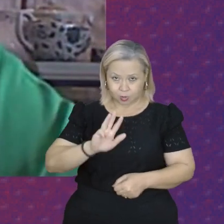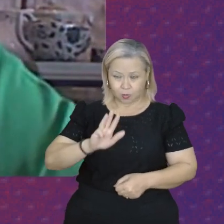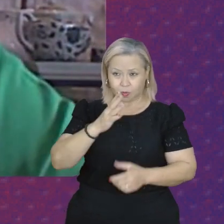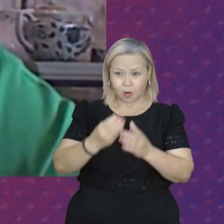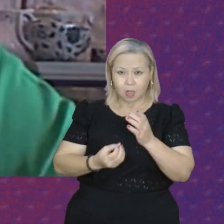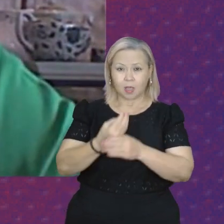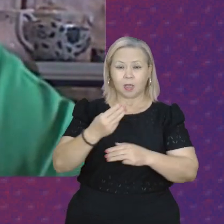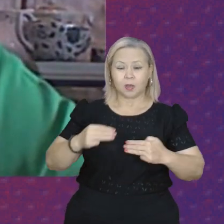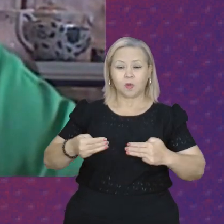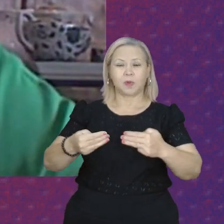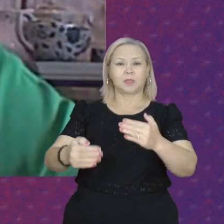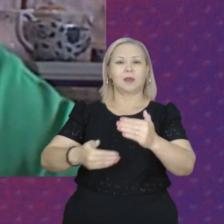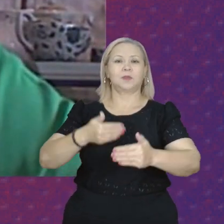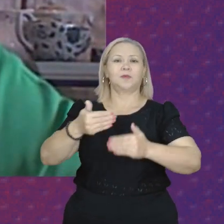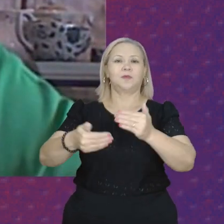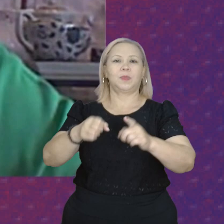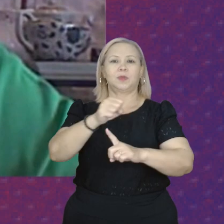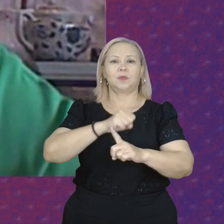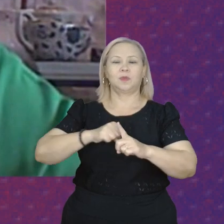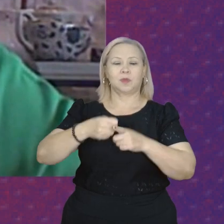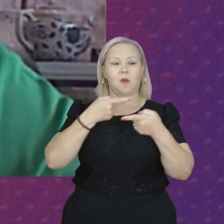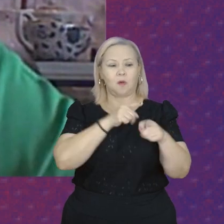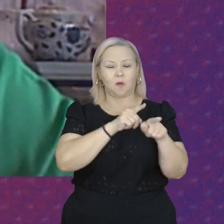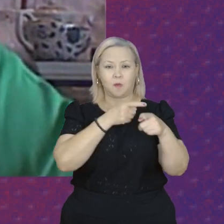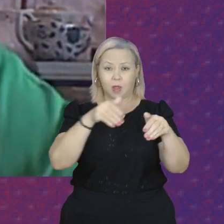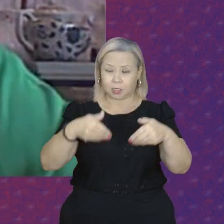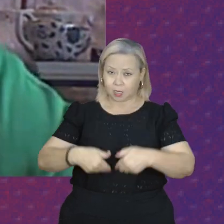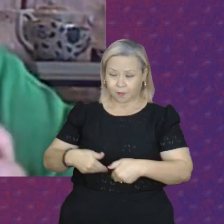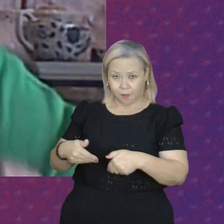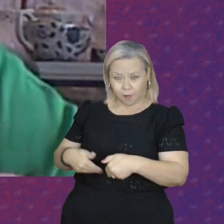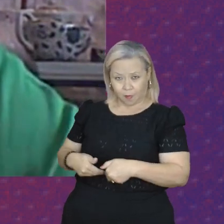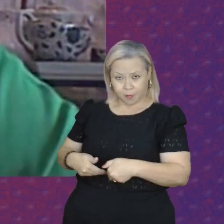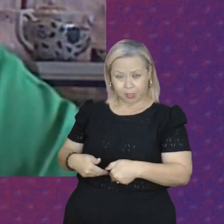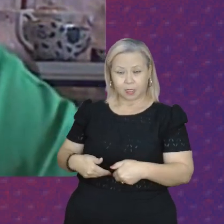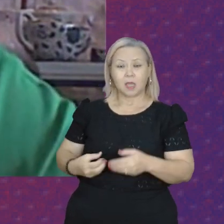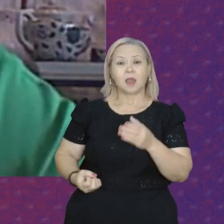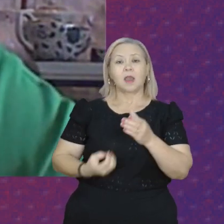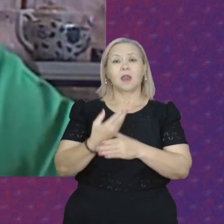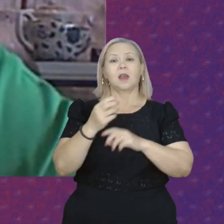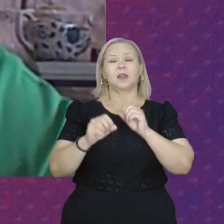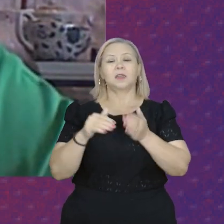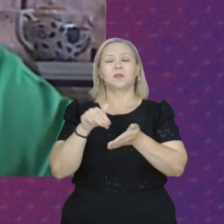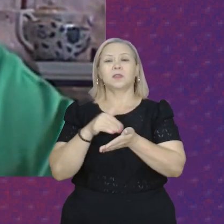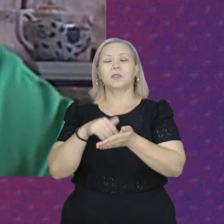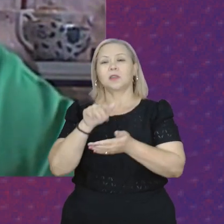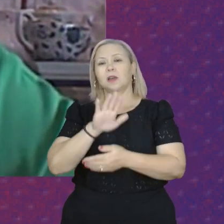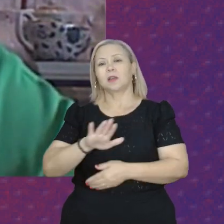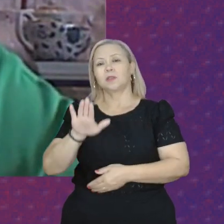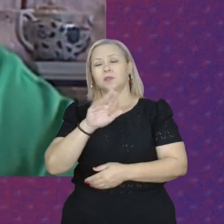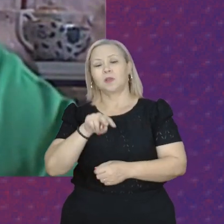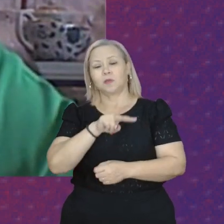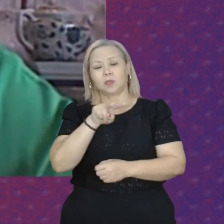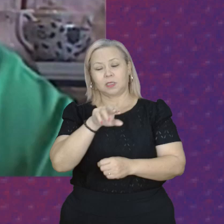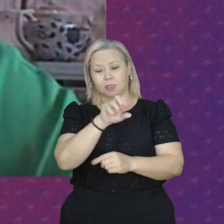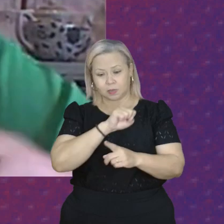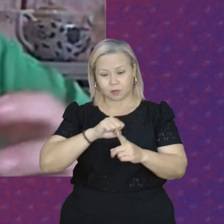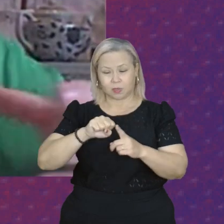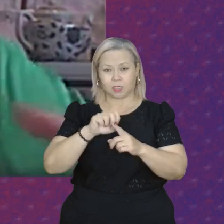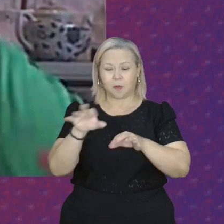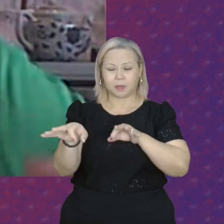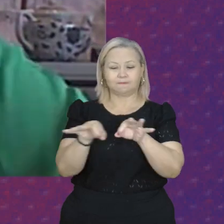o Ministério do Desenvolvimento Social e Combate à Fome, né, ele cria uma Secretaria Nacional de Assistência Social